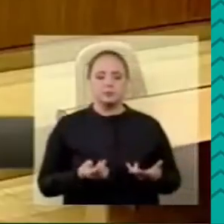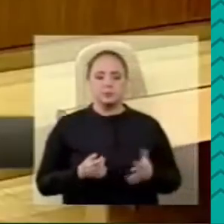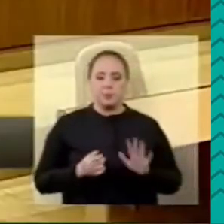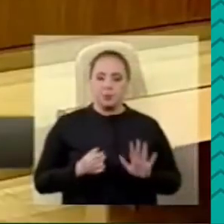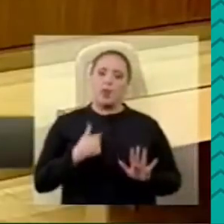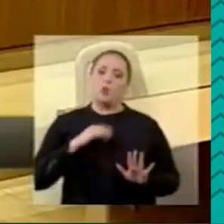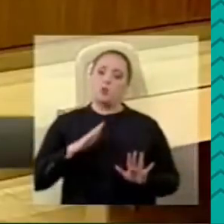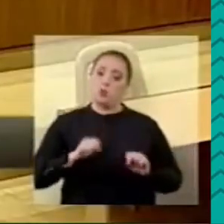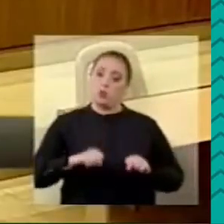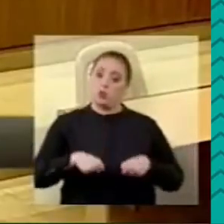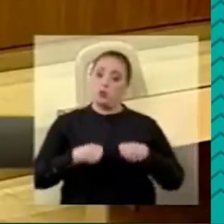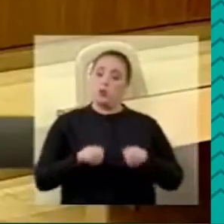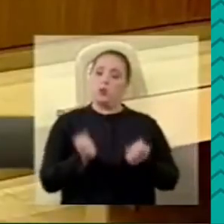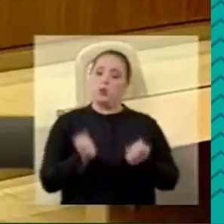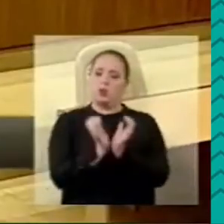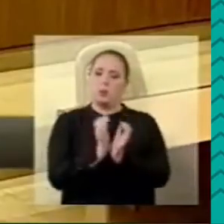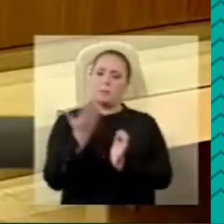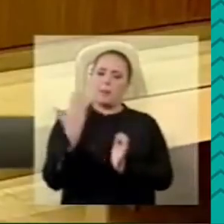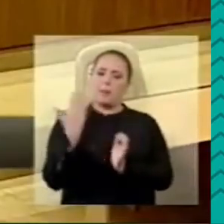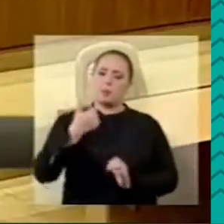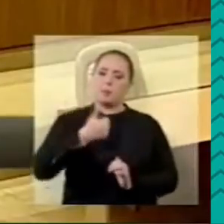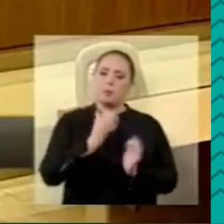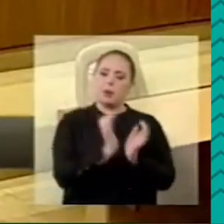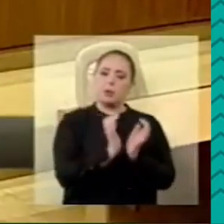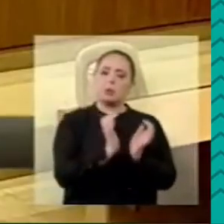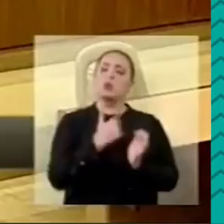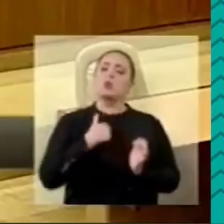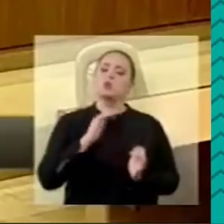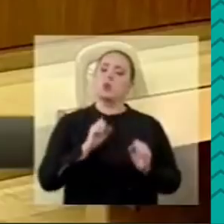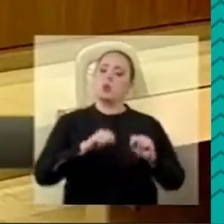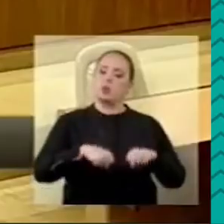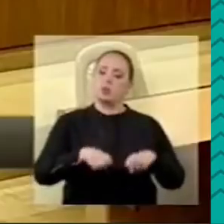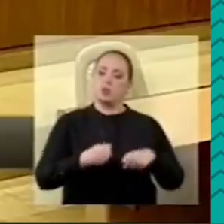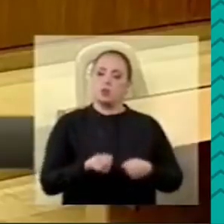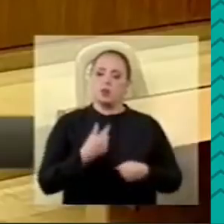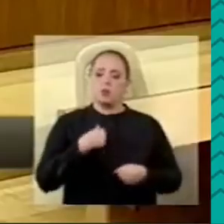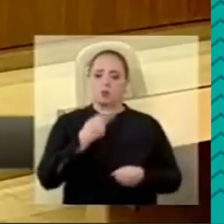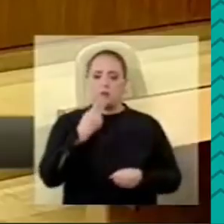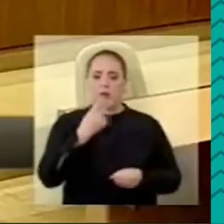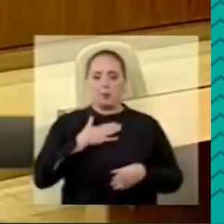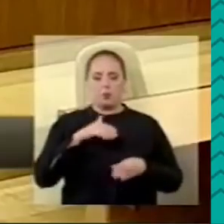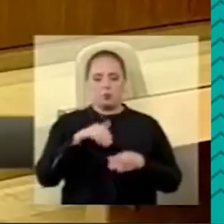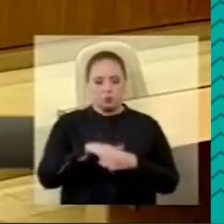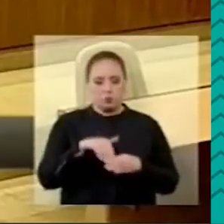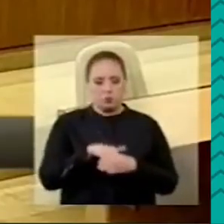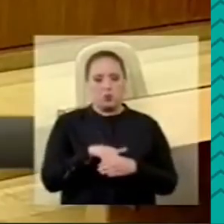defendido nos julgamentos da turma, desde a primeira turma, inclusive vou citar no meu voto